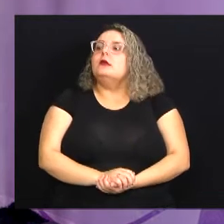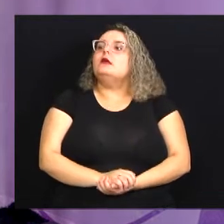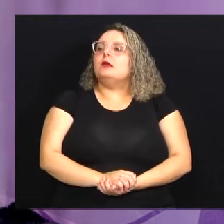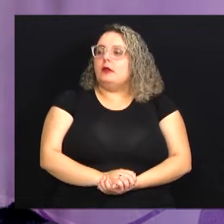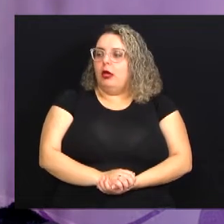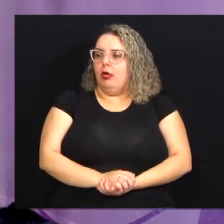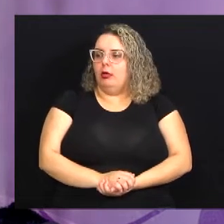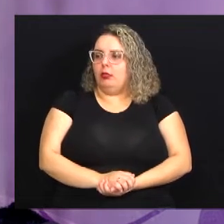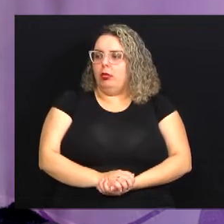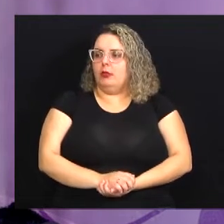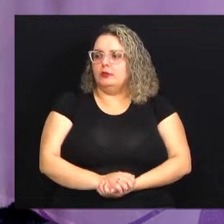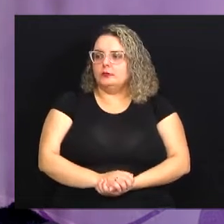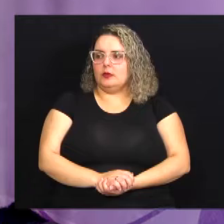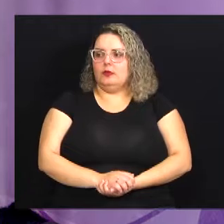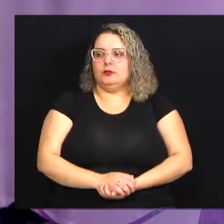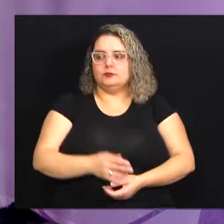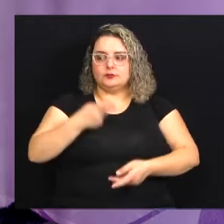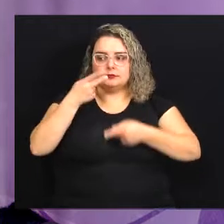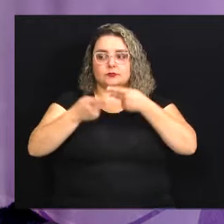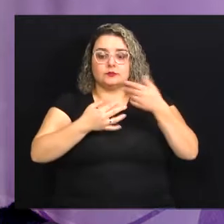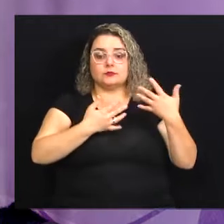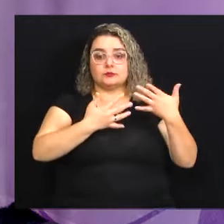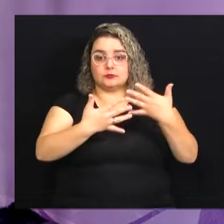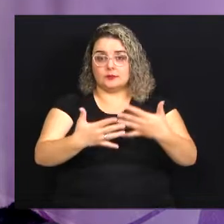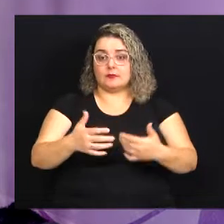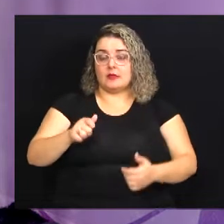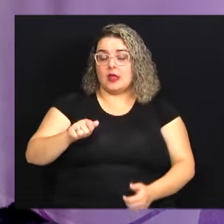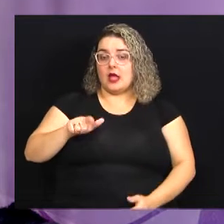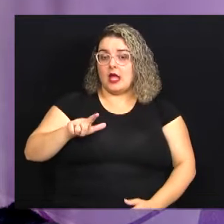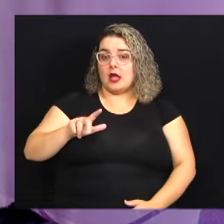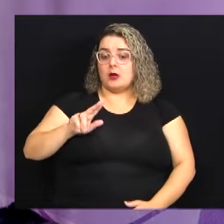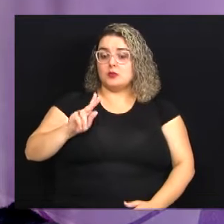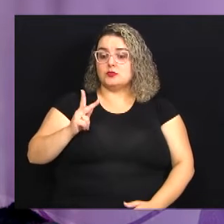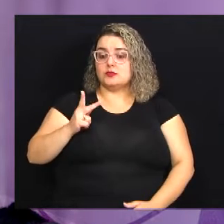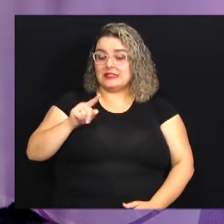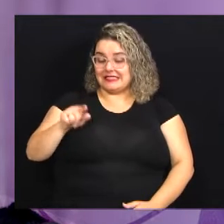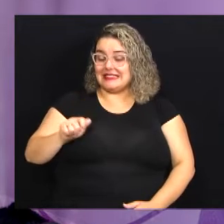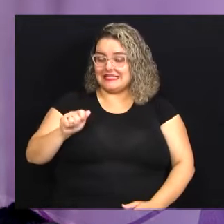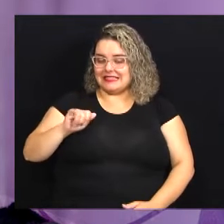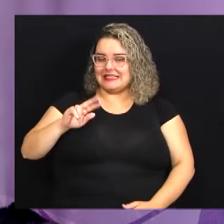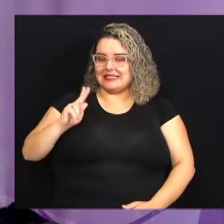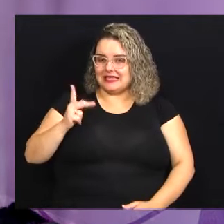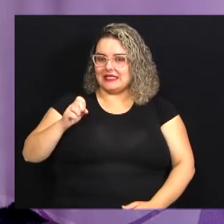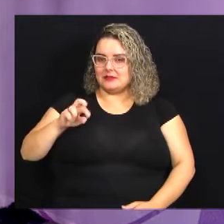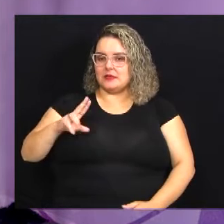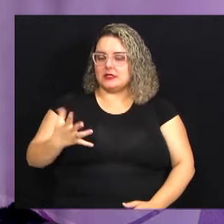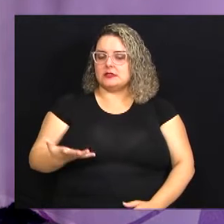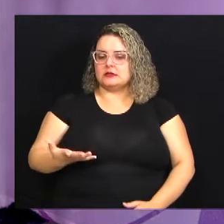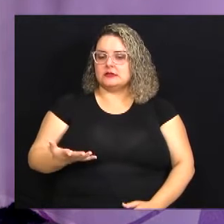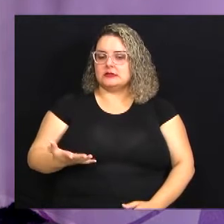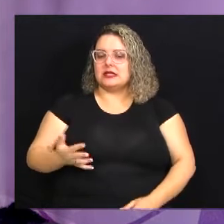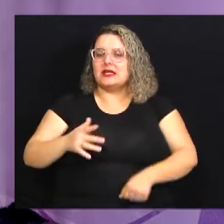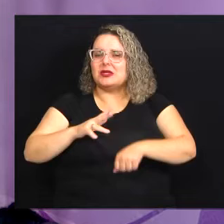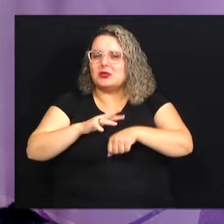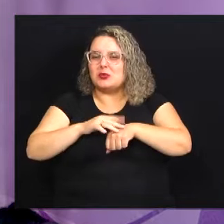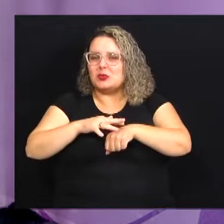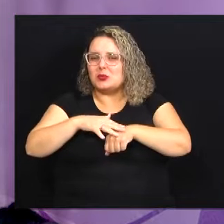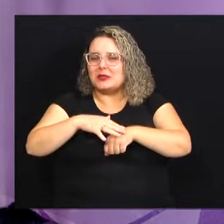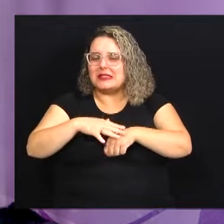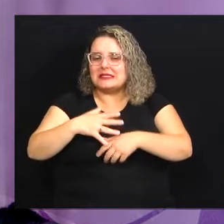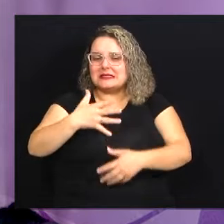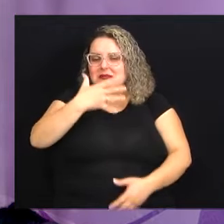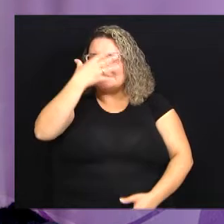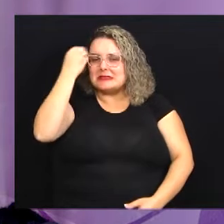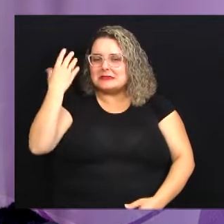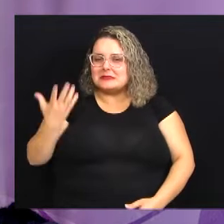se falado nos últimos anos, de Alzheimer. Só que mesmo assim, ainda fica aquela dúvida, Quando falar a pessoa